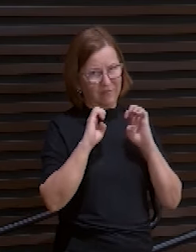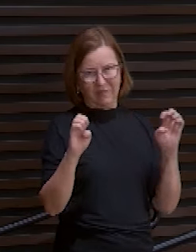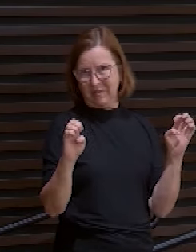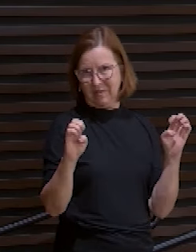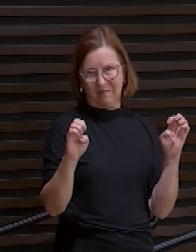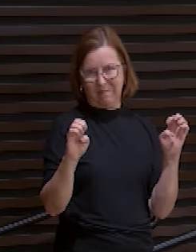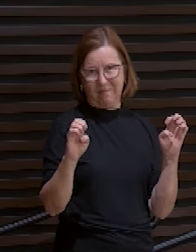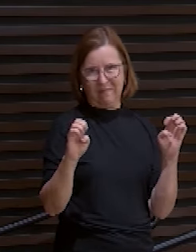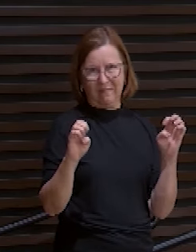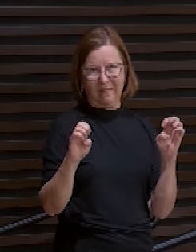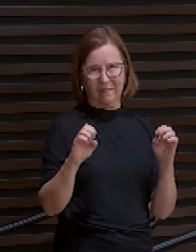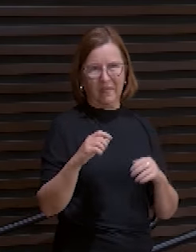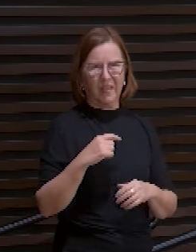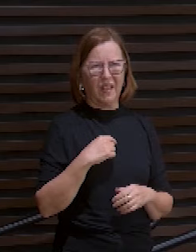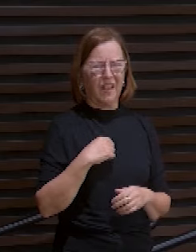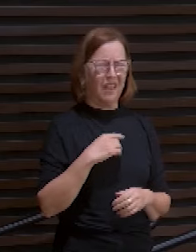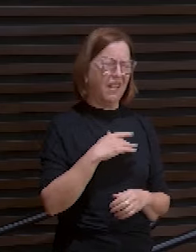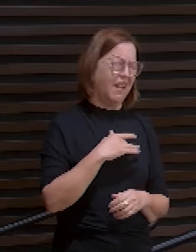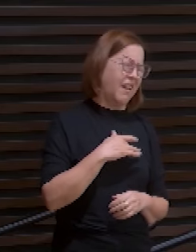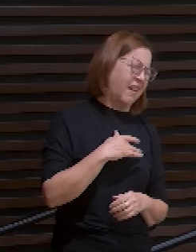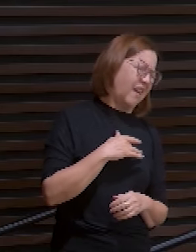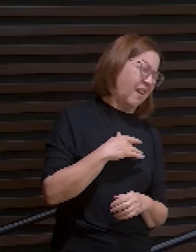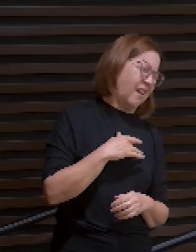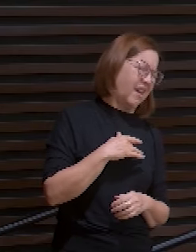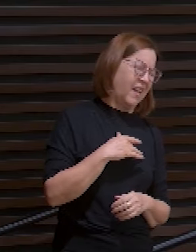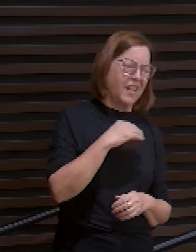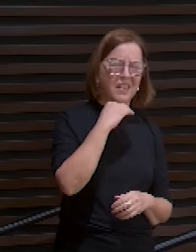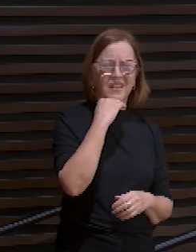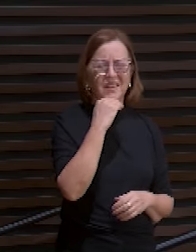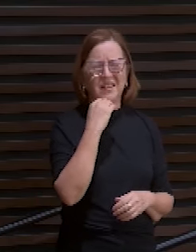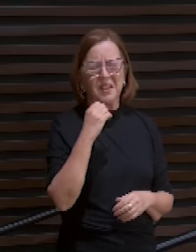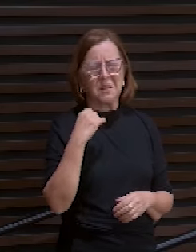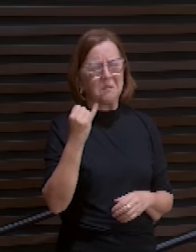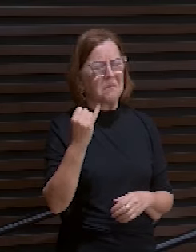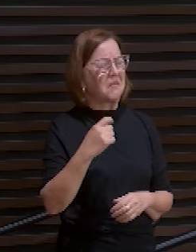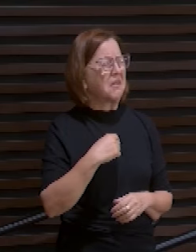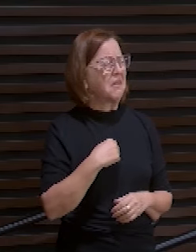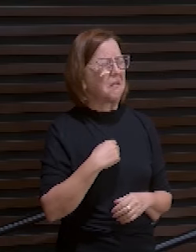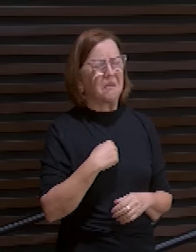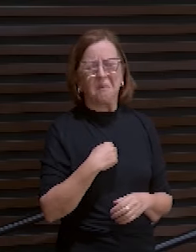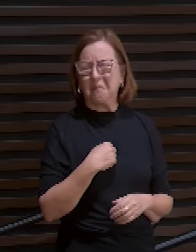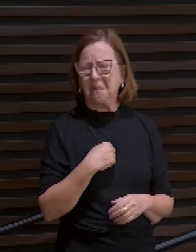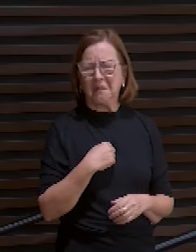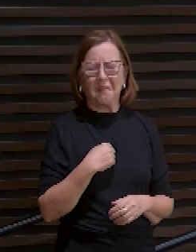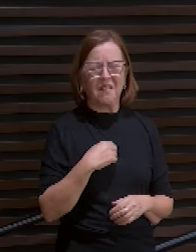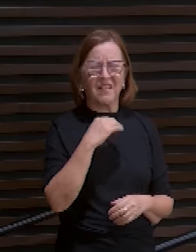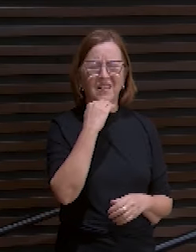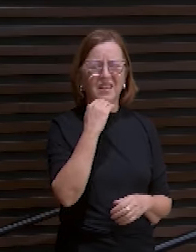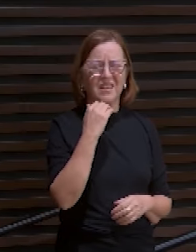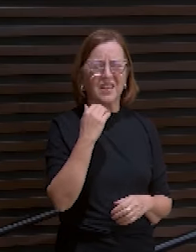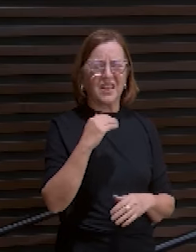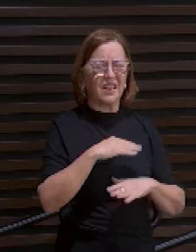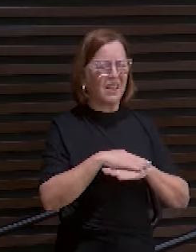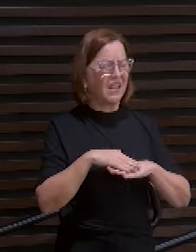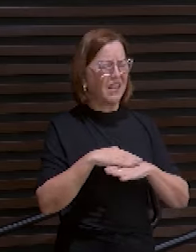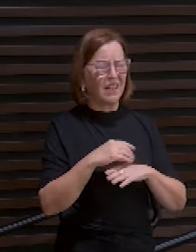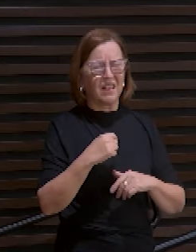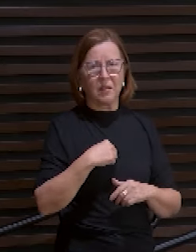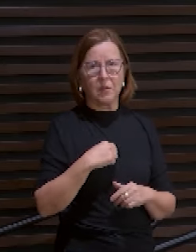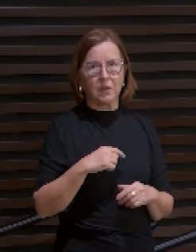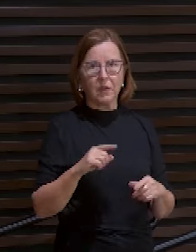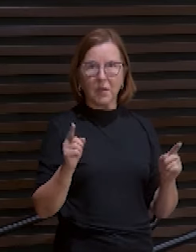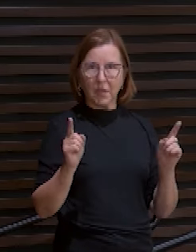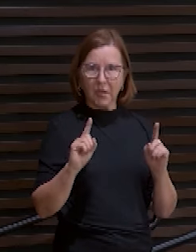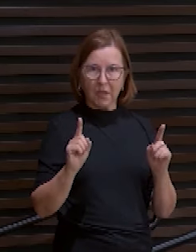Ah eu sou Coitadinho ninguém olha para mim ninguém fala comigo isso não é